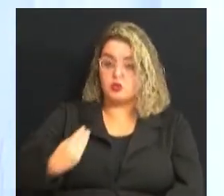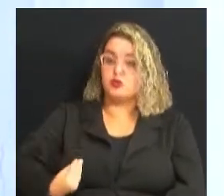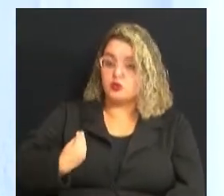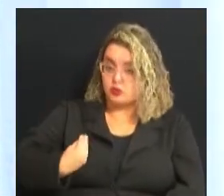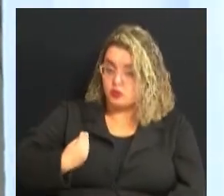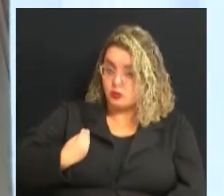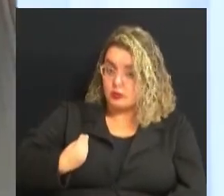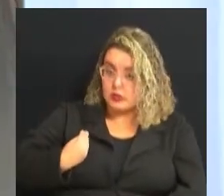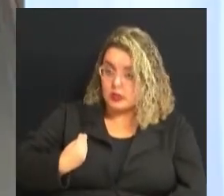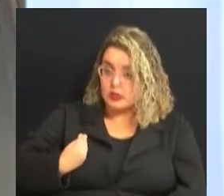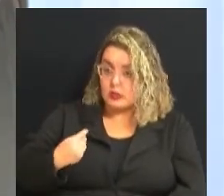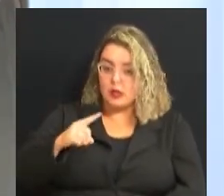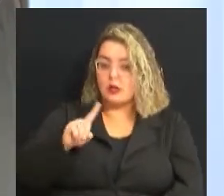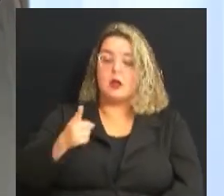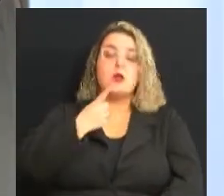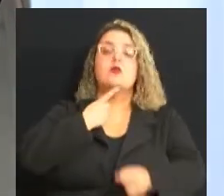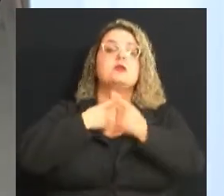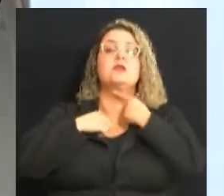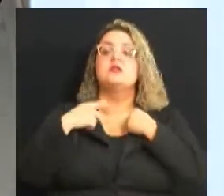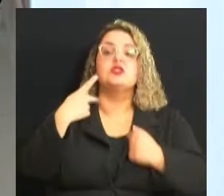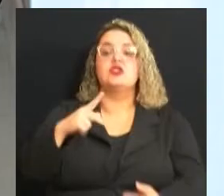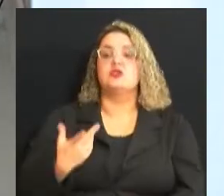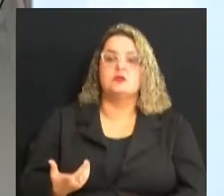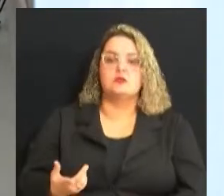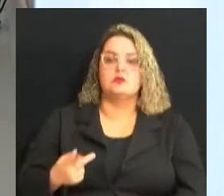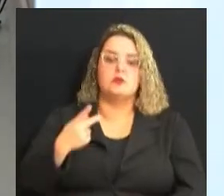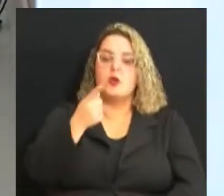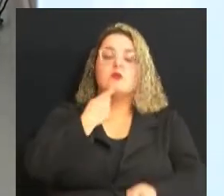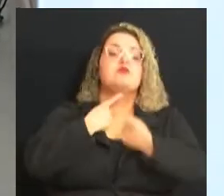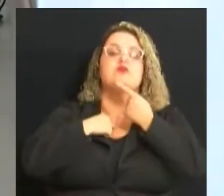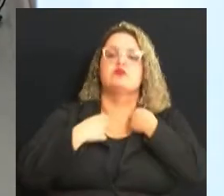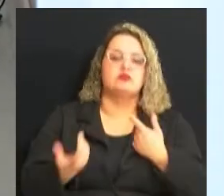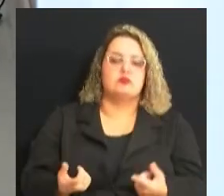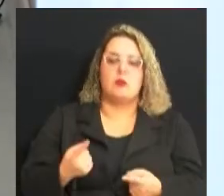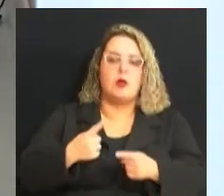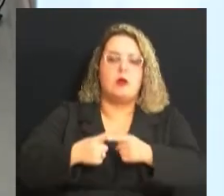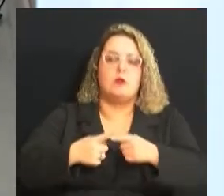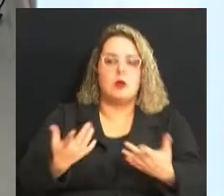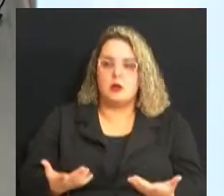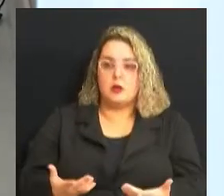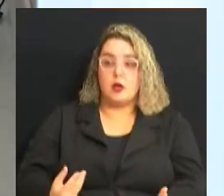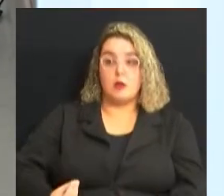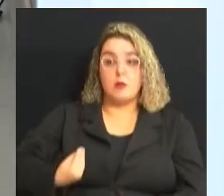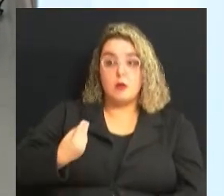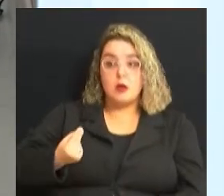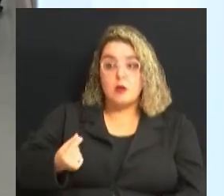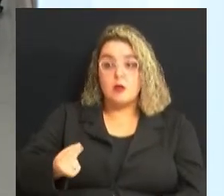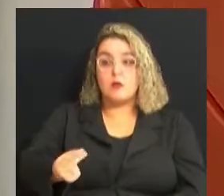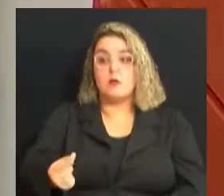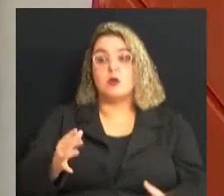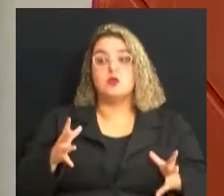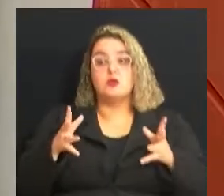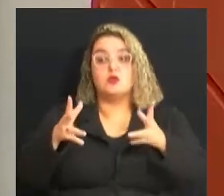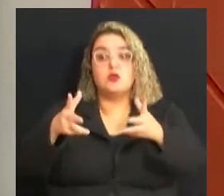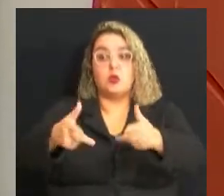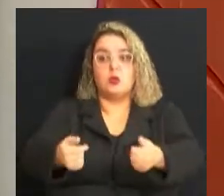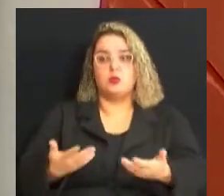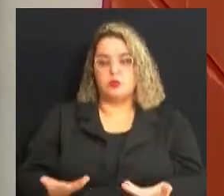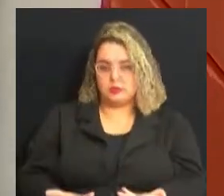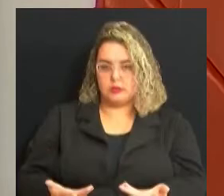para sua vida não é para o seu desejo para o seu interesse ou para sua condição é para a vida